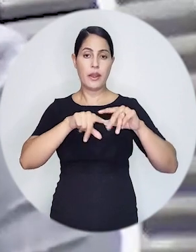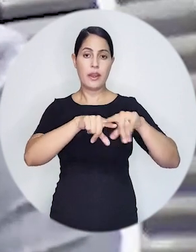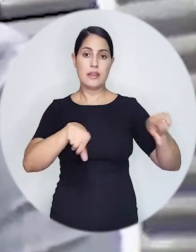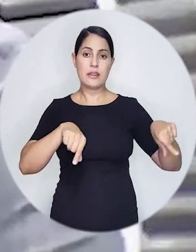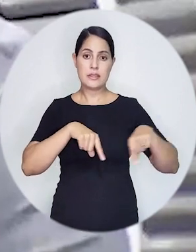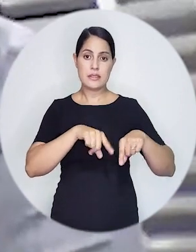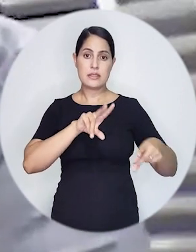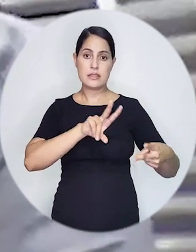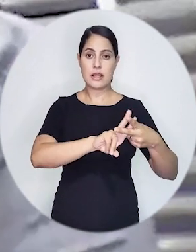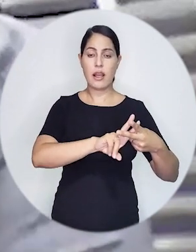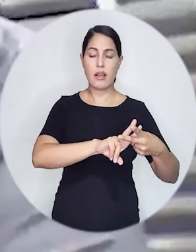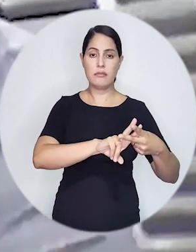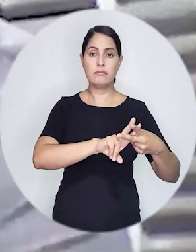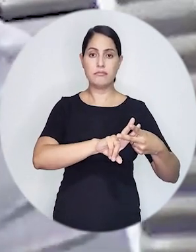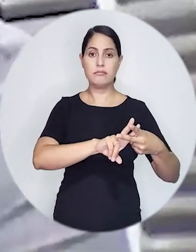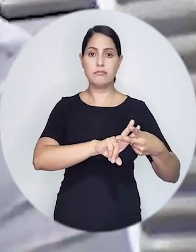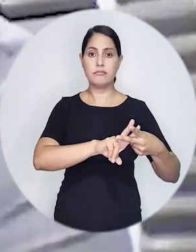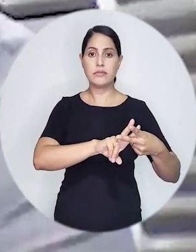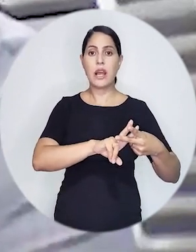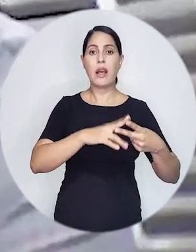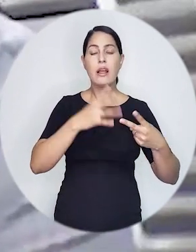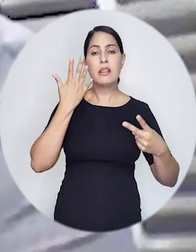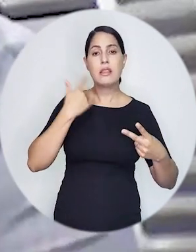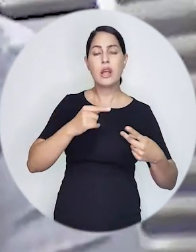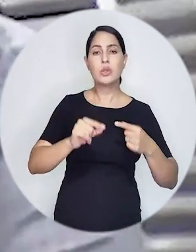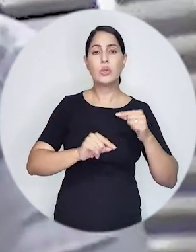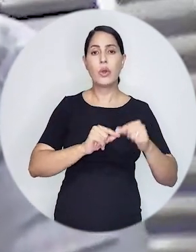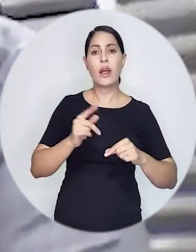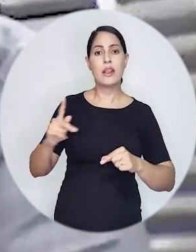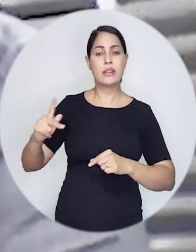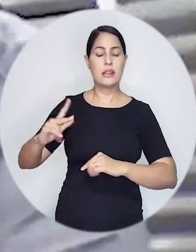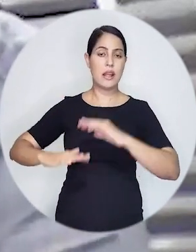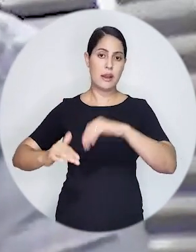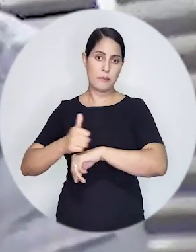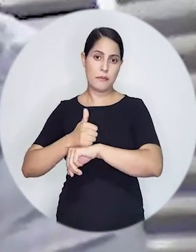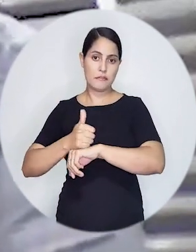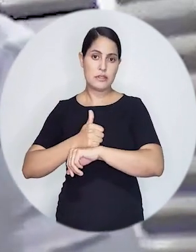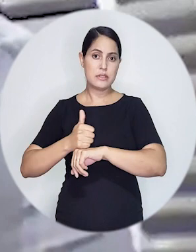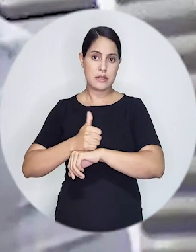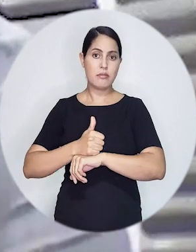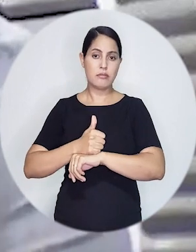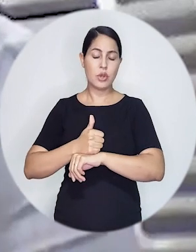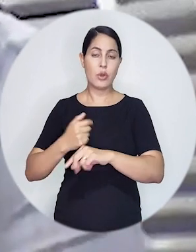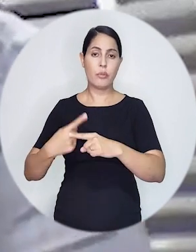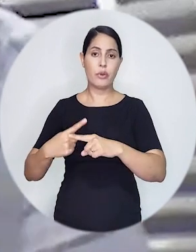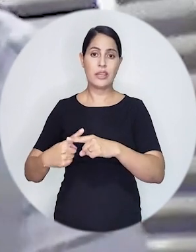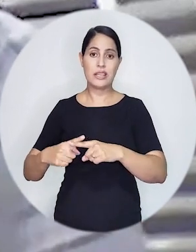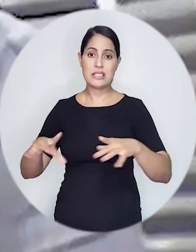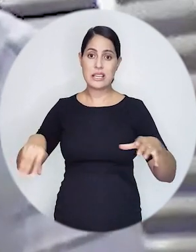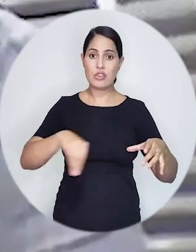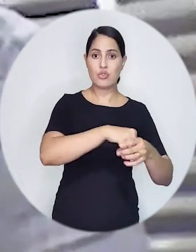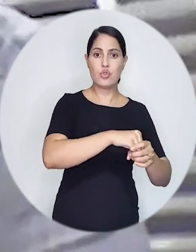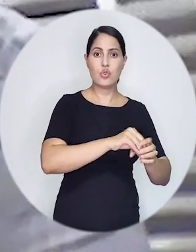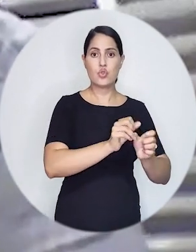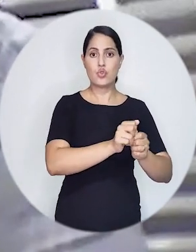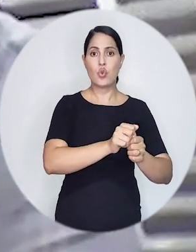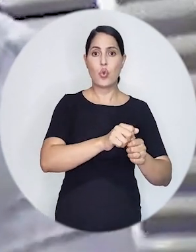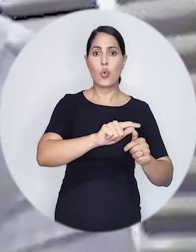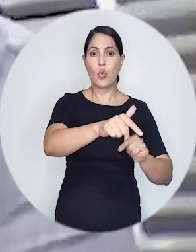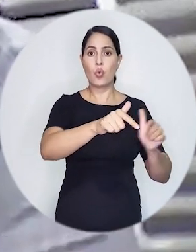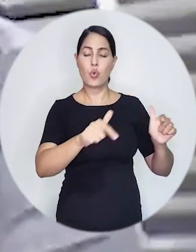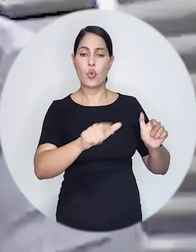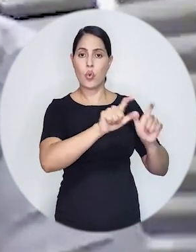por questões de informações ou até mesmo em virtude da sua profissão, isso a gente não sabe dentro de um sistema prisional hoje